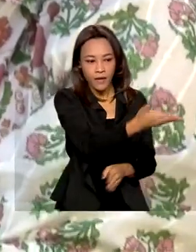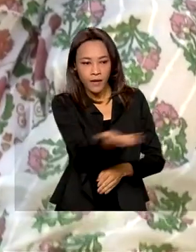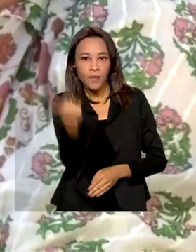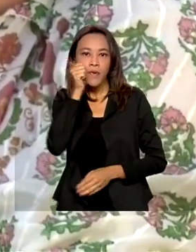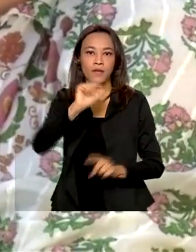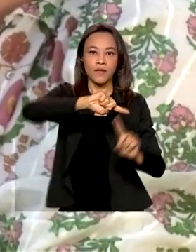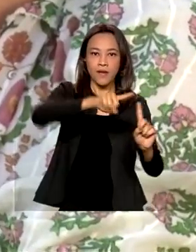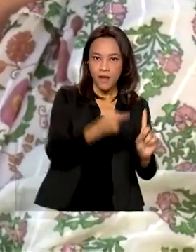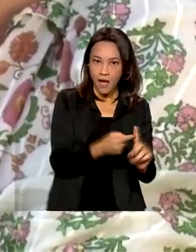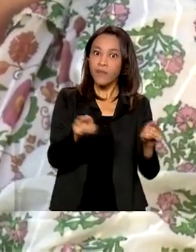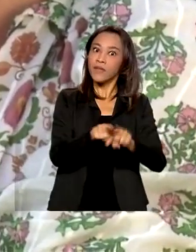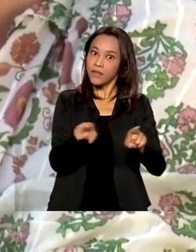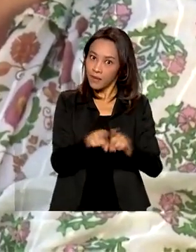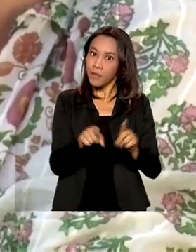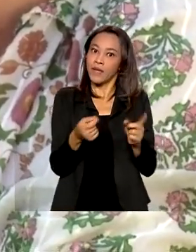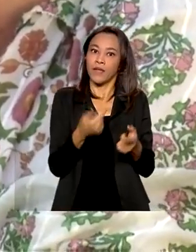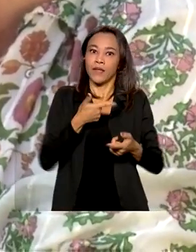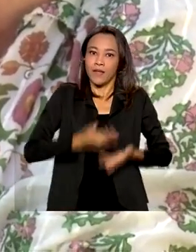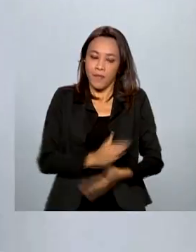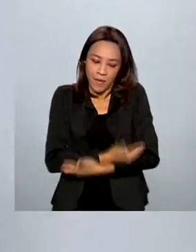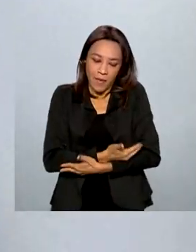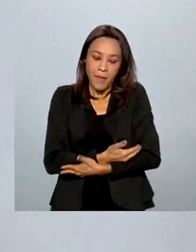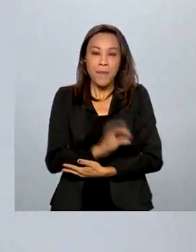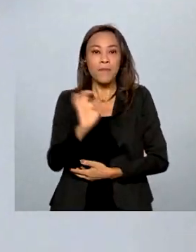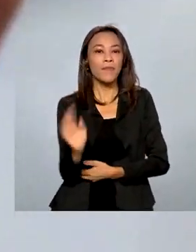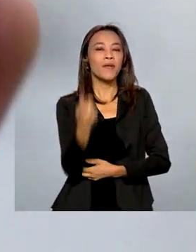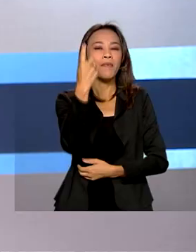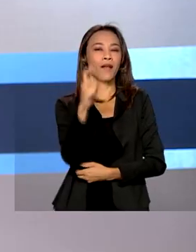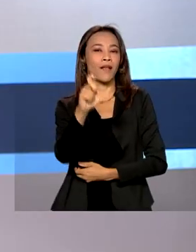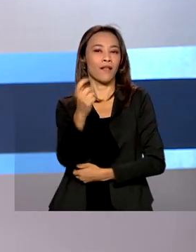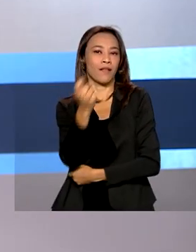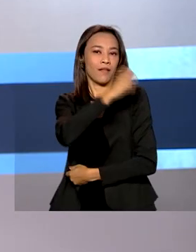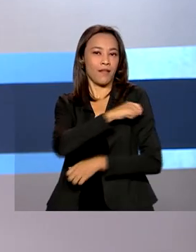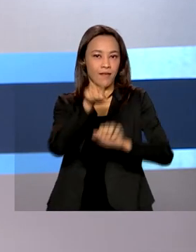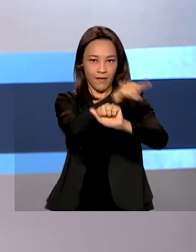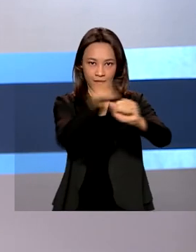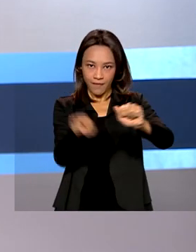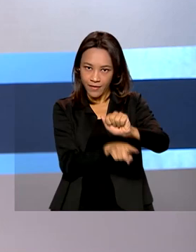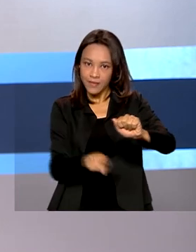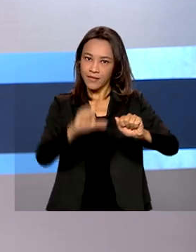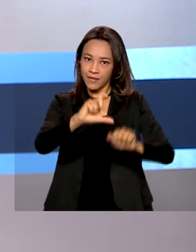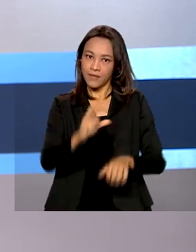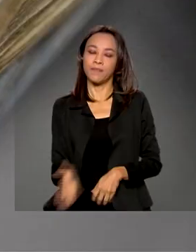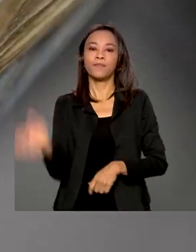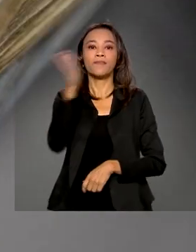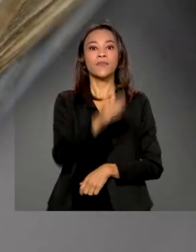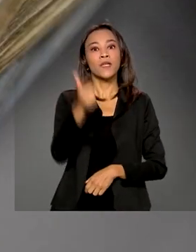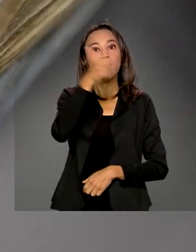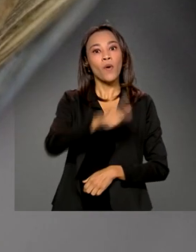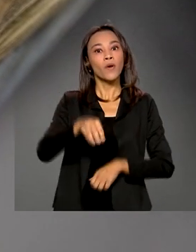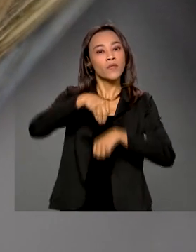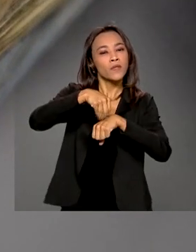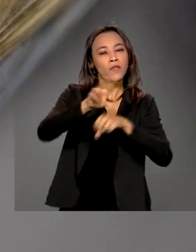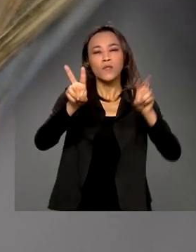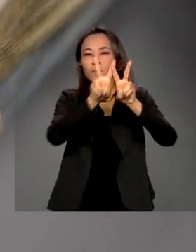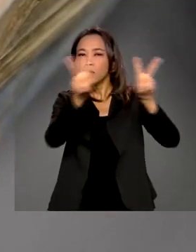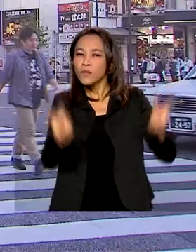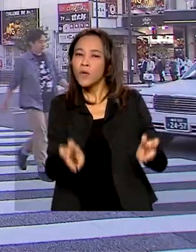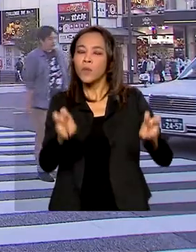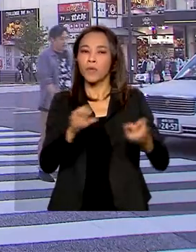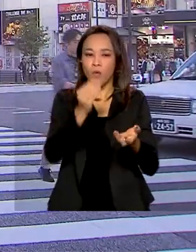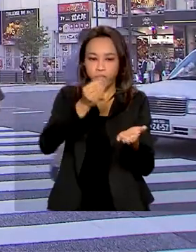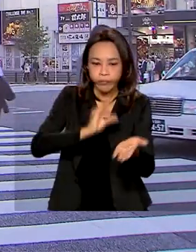puérperas imunizadas com a primeira dose da vacina da arte transgênica e uma reportagem sobre os investimentos do governo